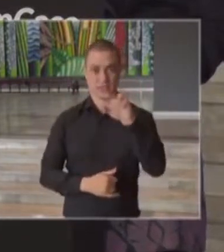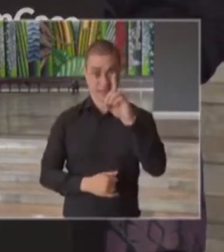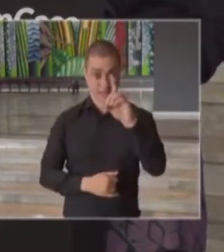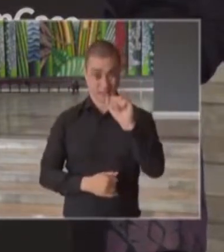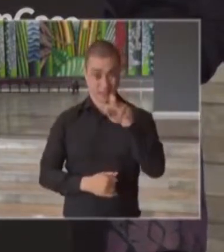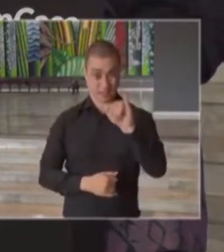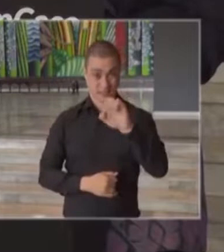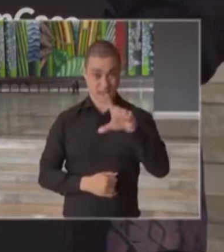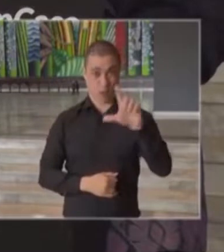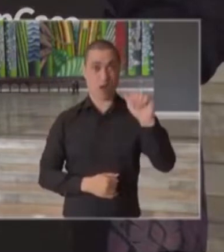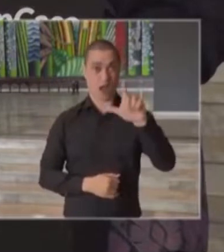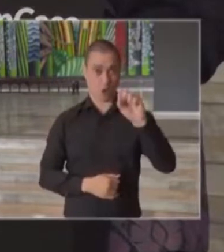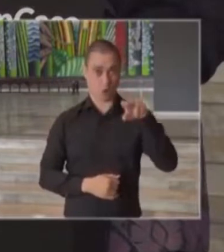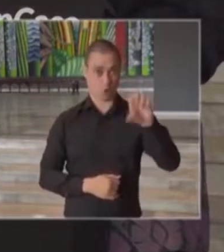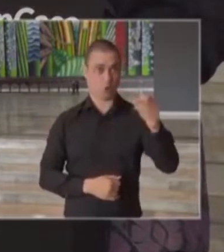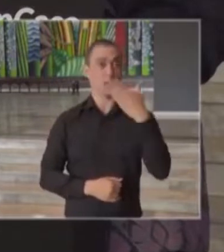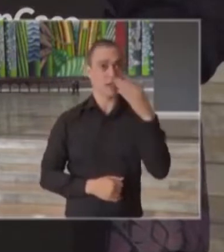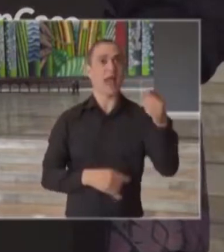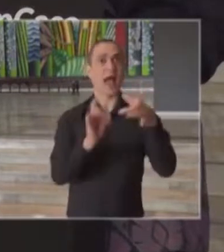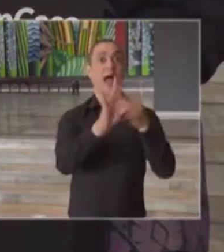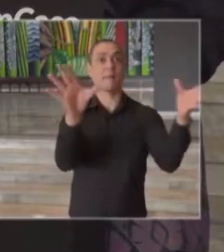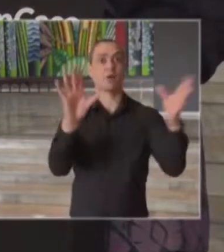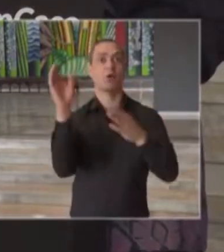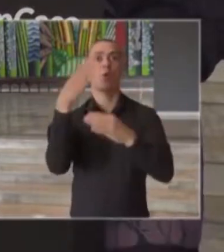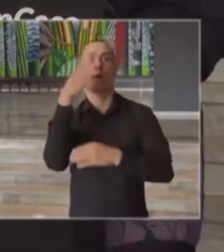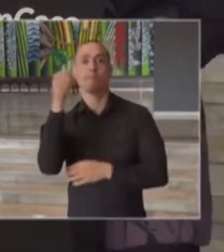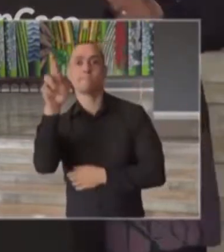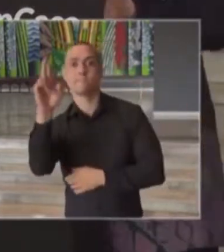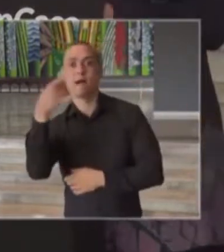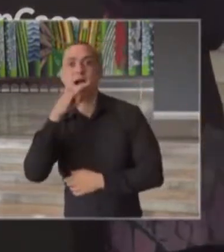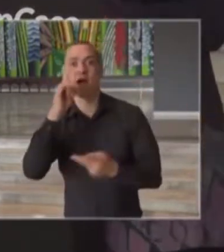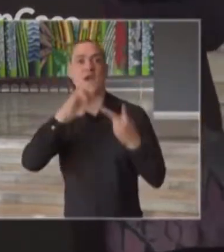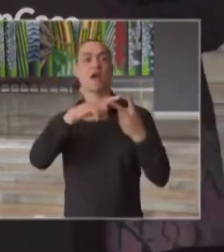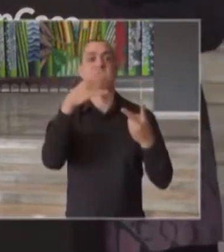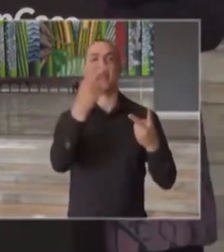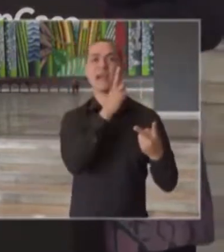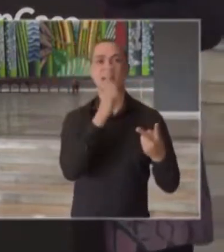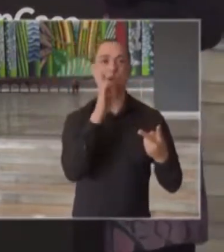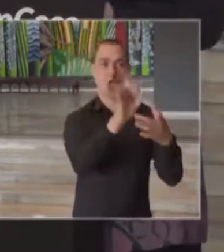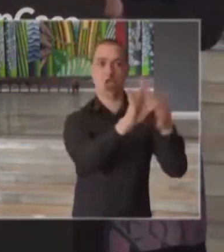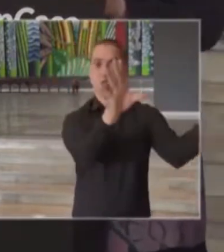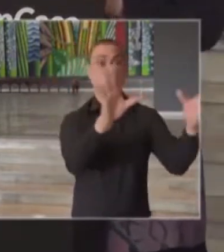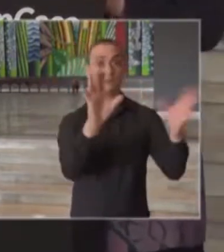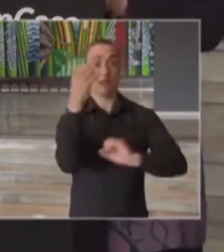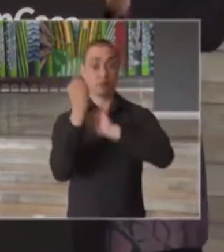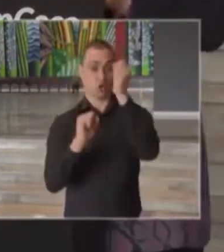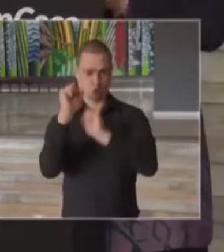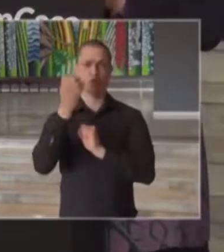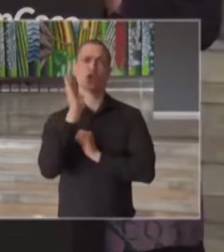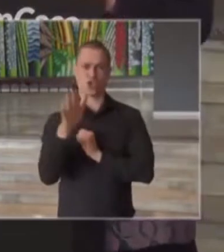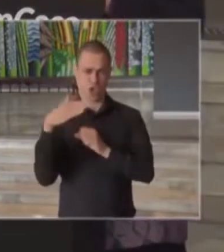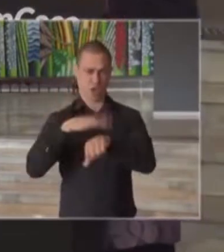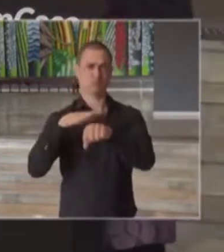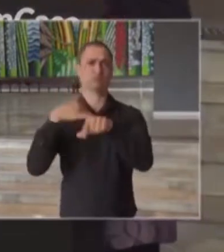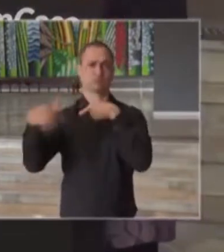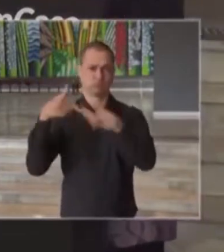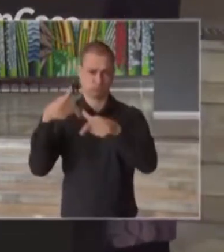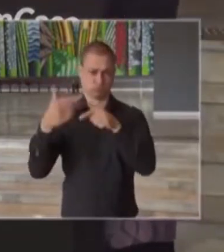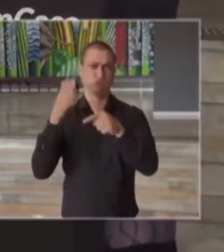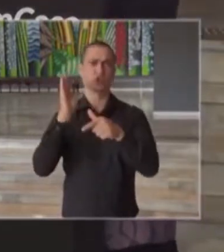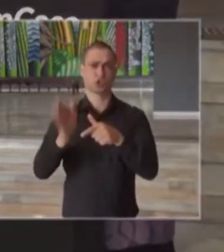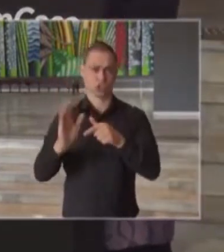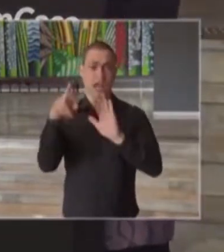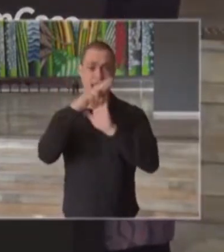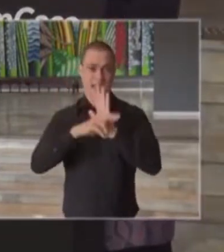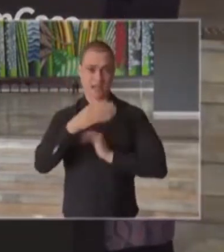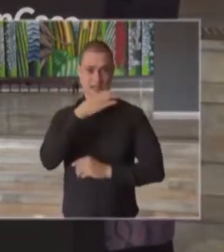estendeu para bares e restaurantes e não para a indústria esse decreto. A indústria já está funcionando de acordo com o regramento